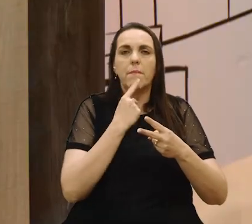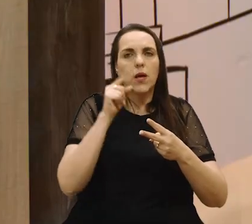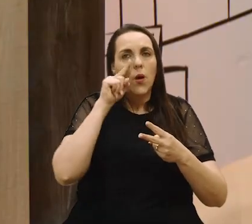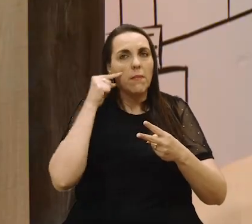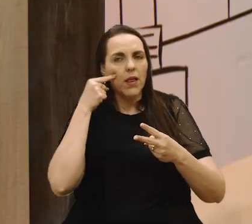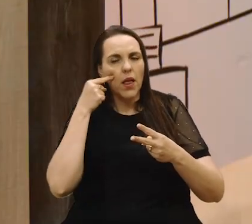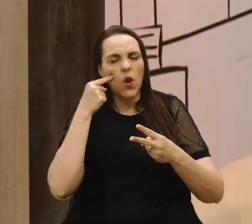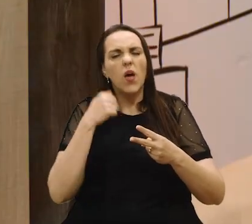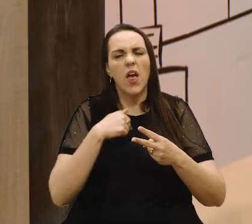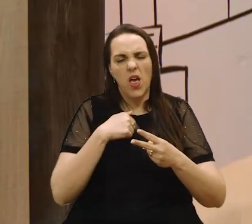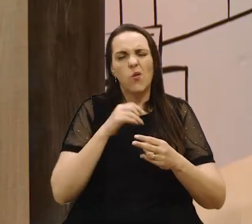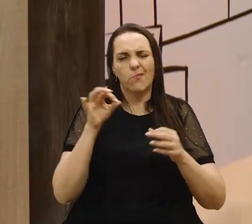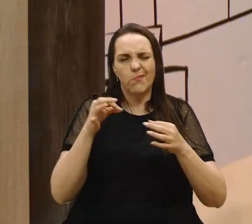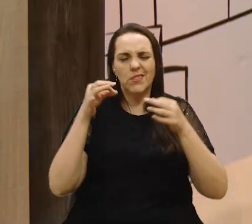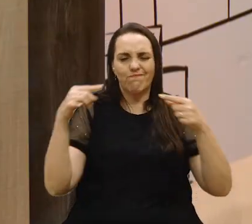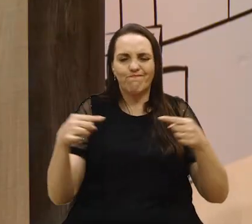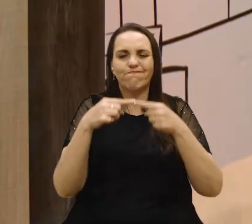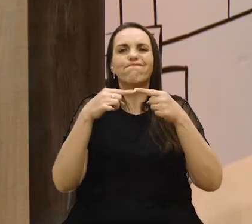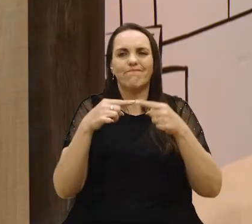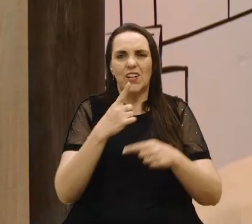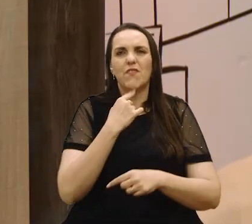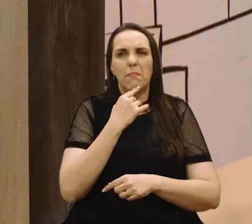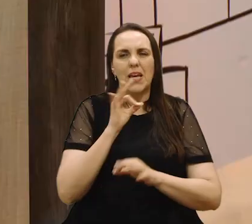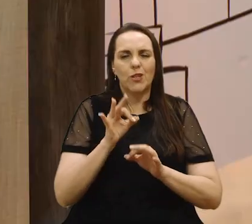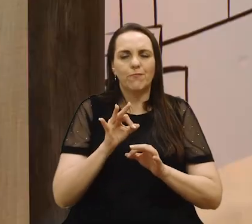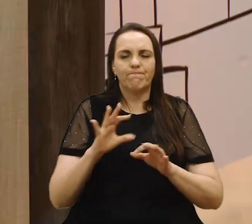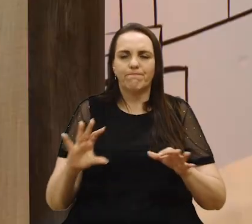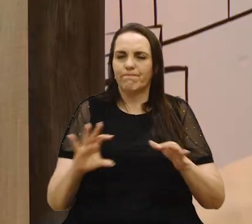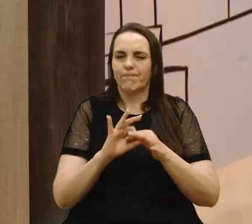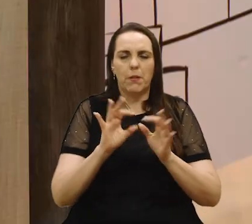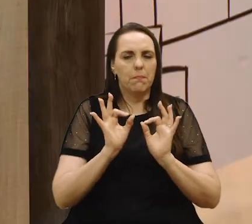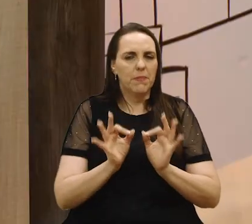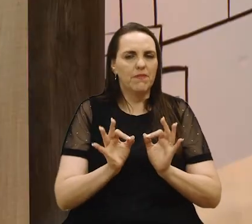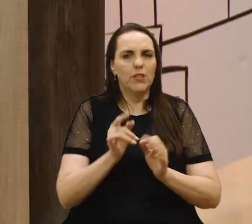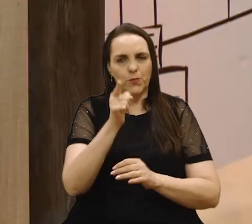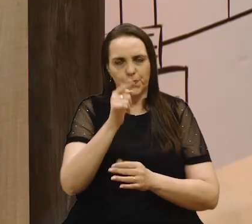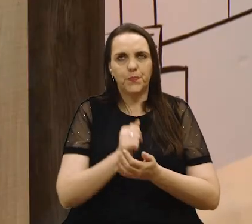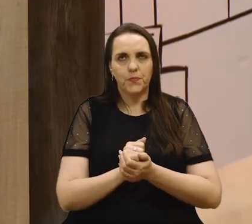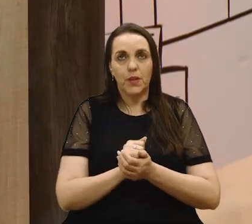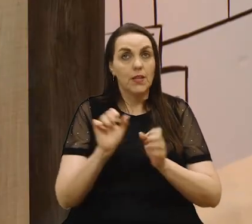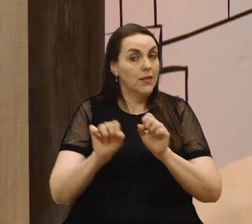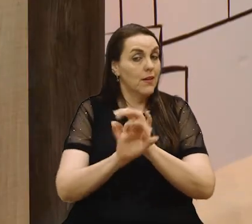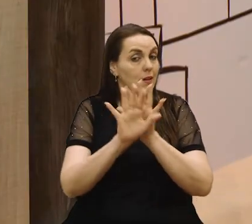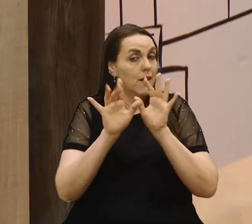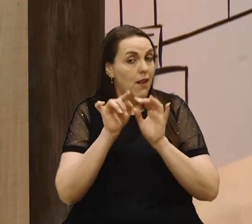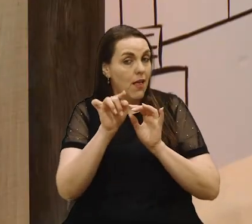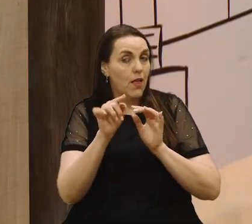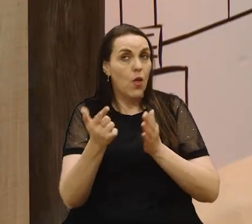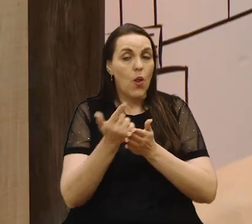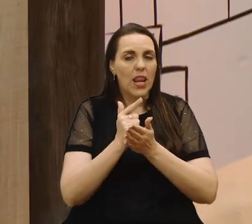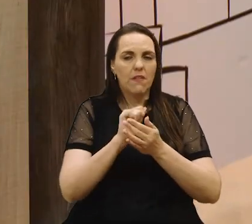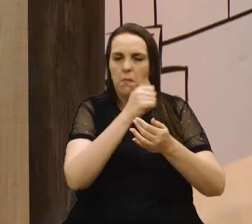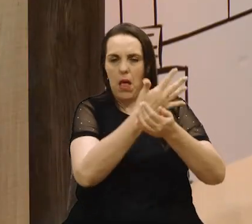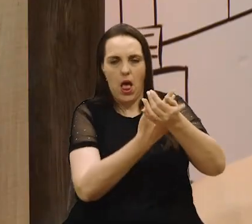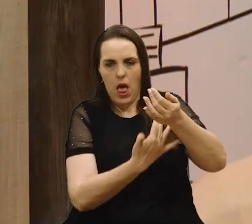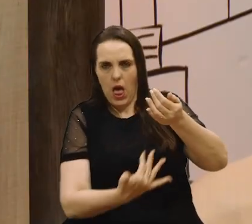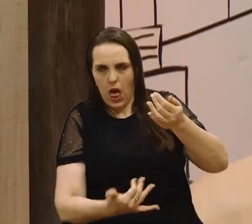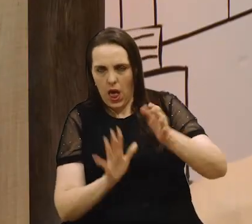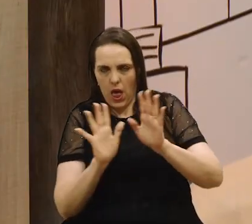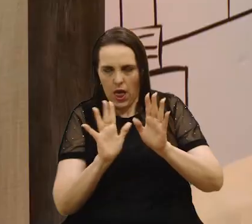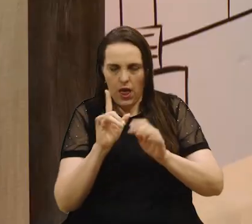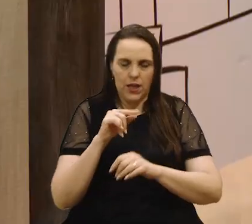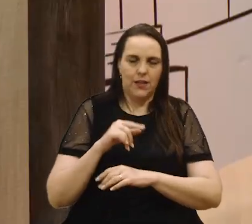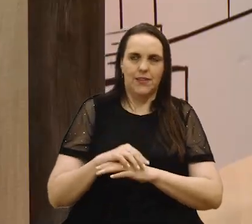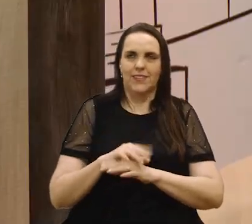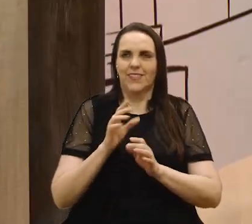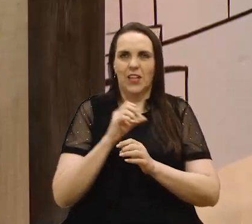um vermelho e um amarelo, e eu achei o vermelho muito coerente. Eu achei muito adequado, inclusive, deixando bem claro que não é um livro que escorre sangue, para as